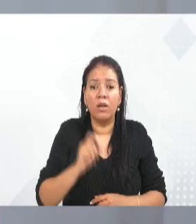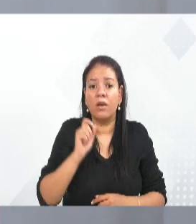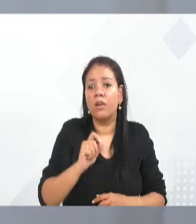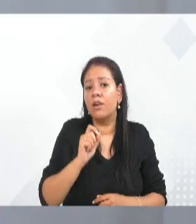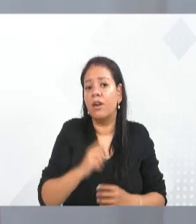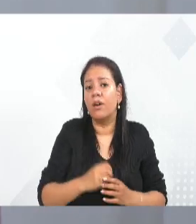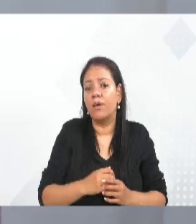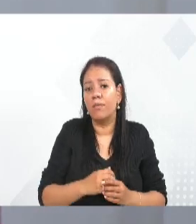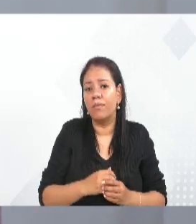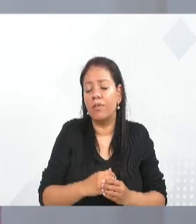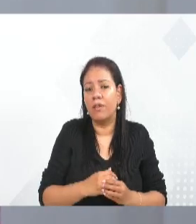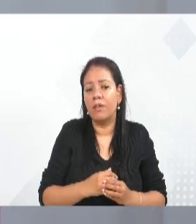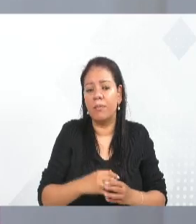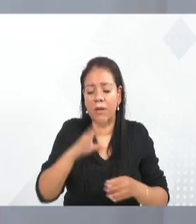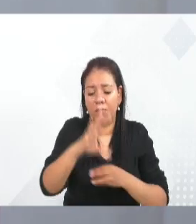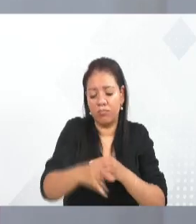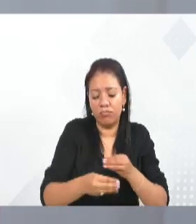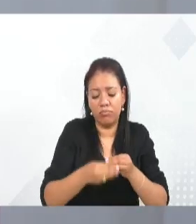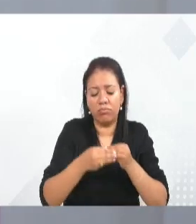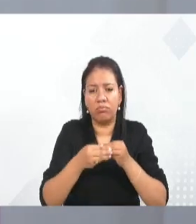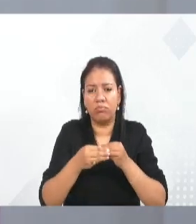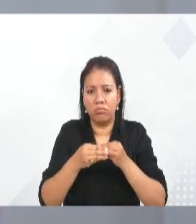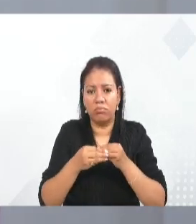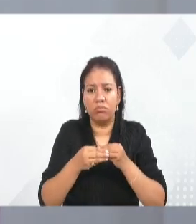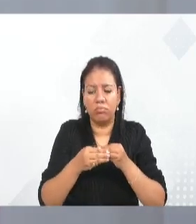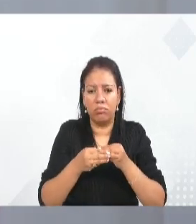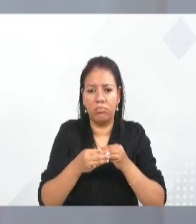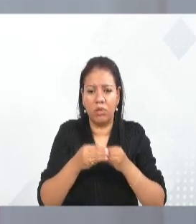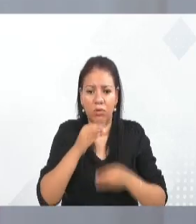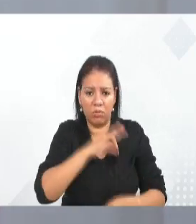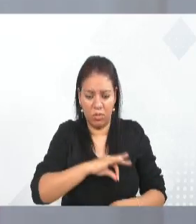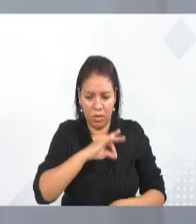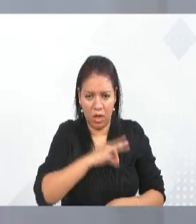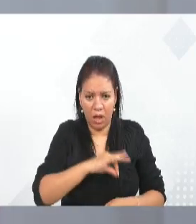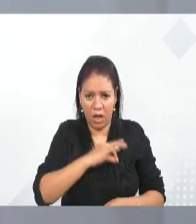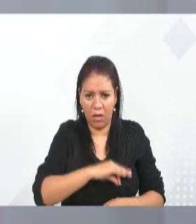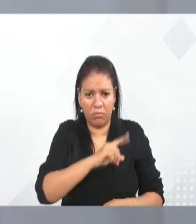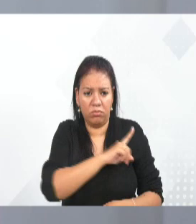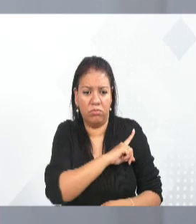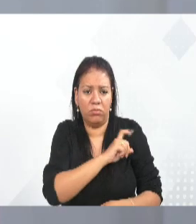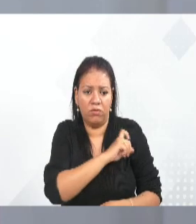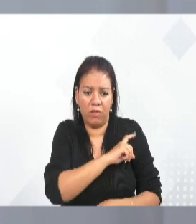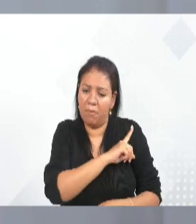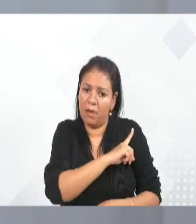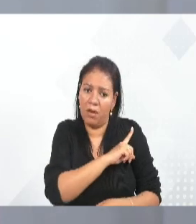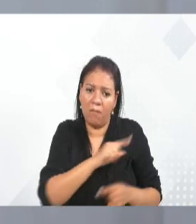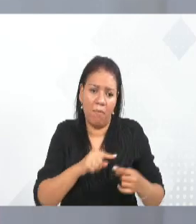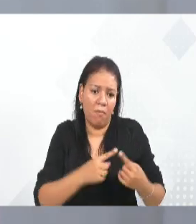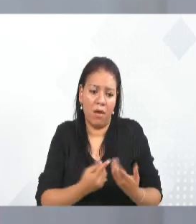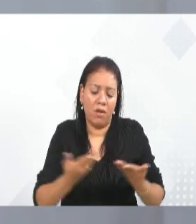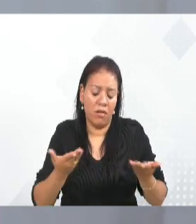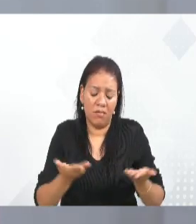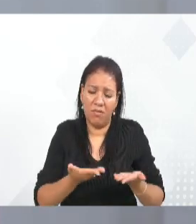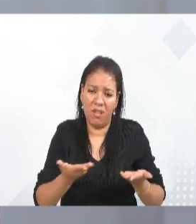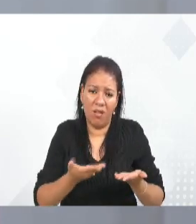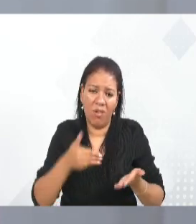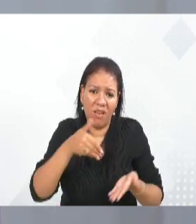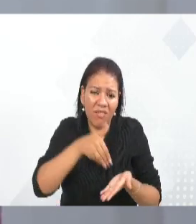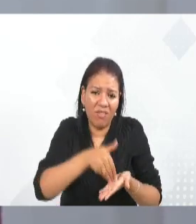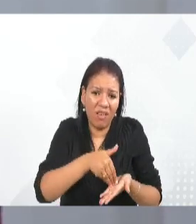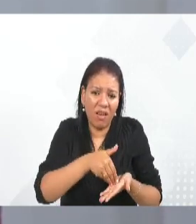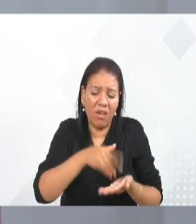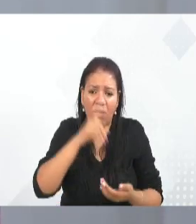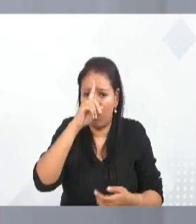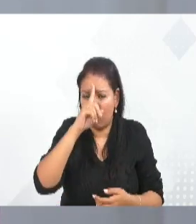fazer esse complemento do piso da enfermagem mas até agora os nossos hospitais